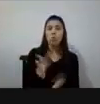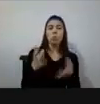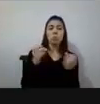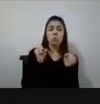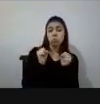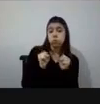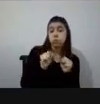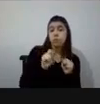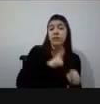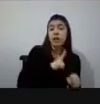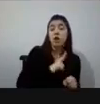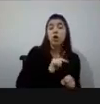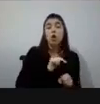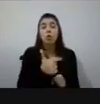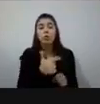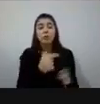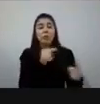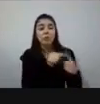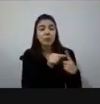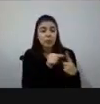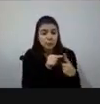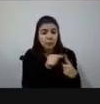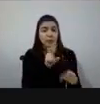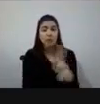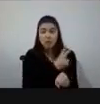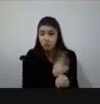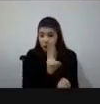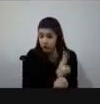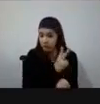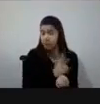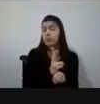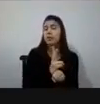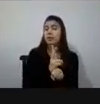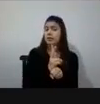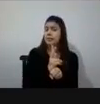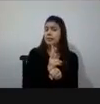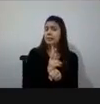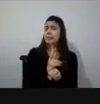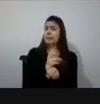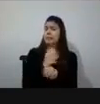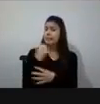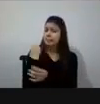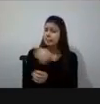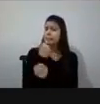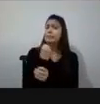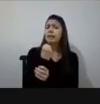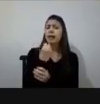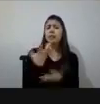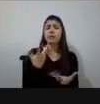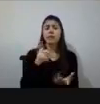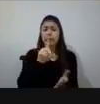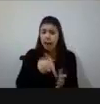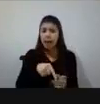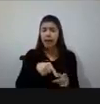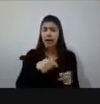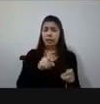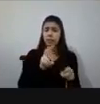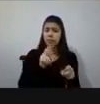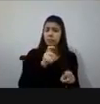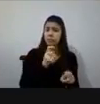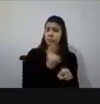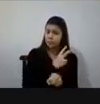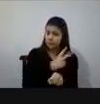existem outros tipos de violência que também são gravíssimas e que são violência sexual e que, na